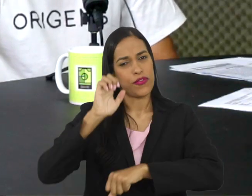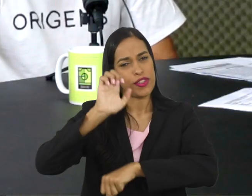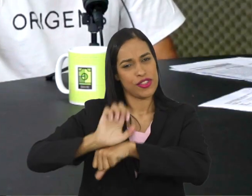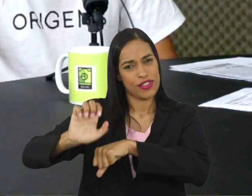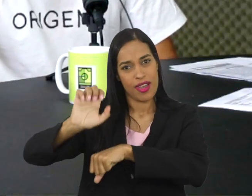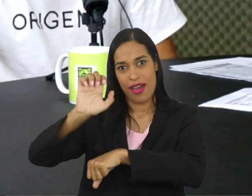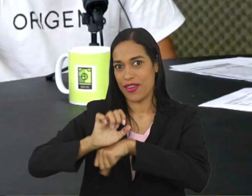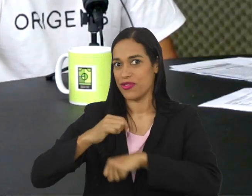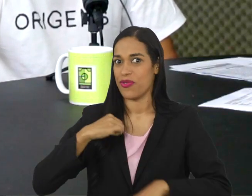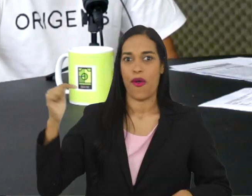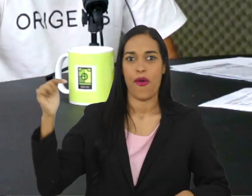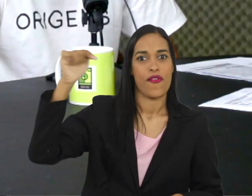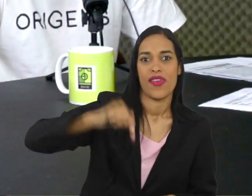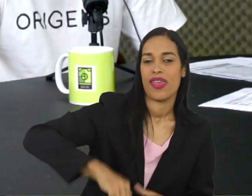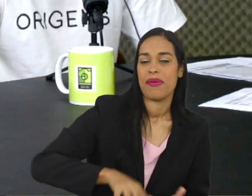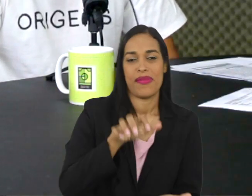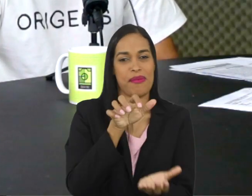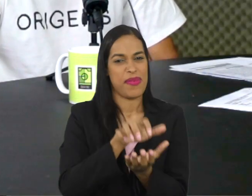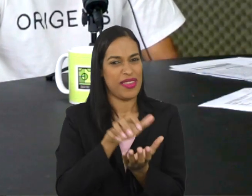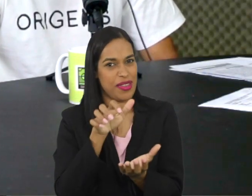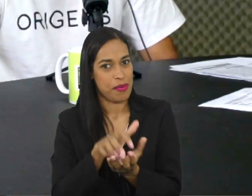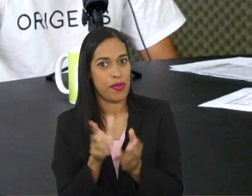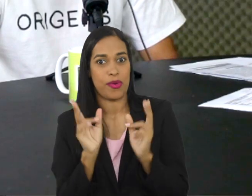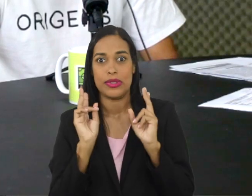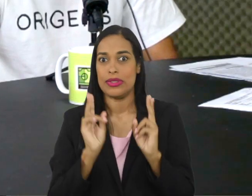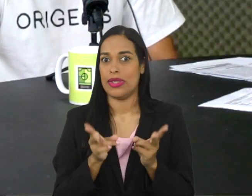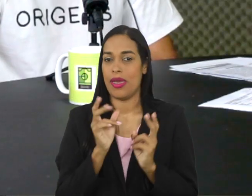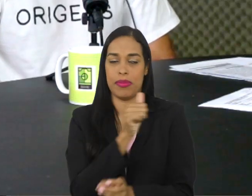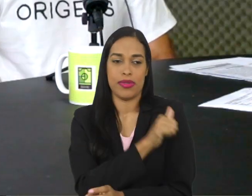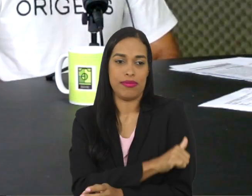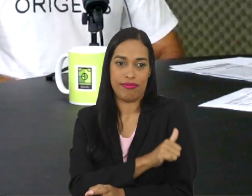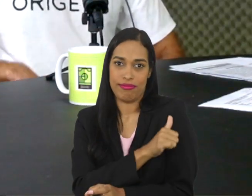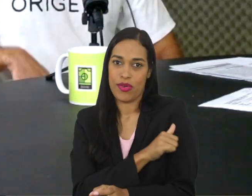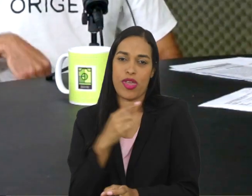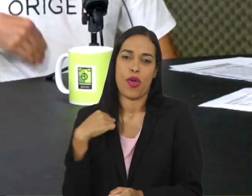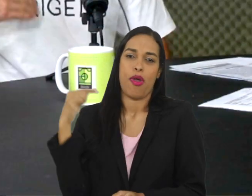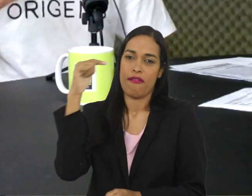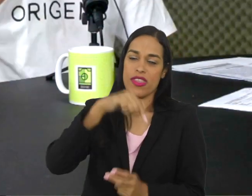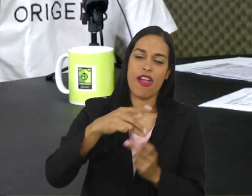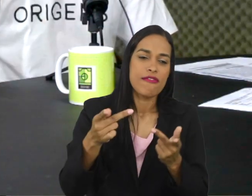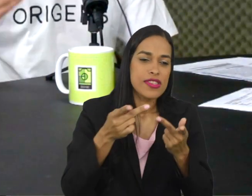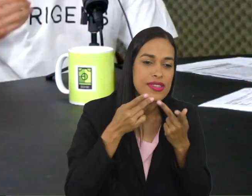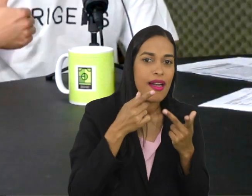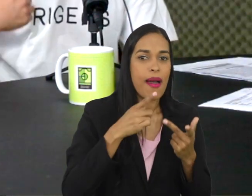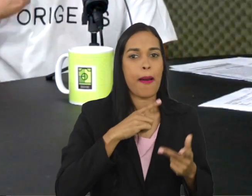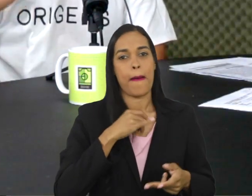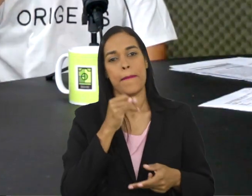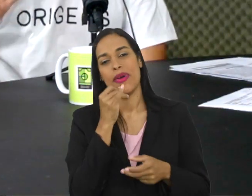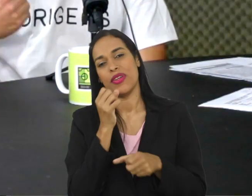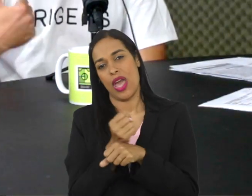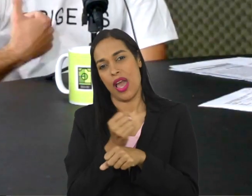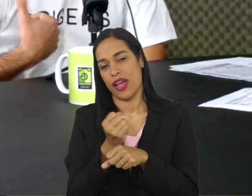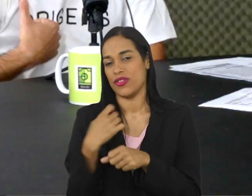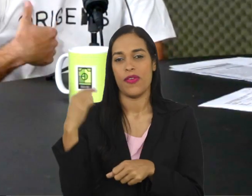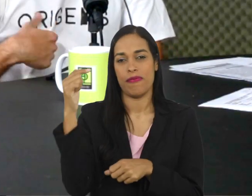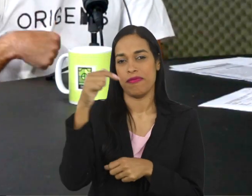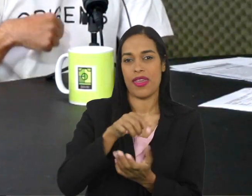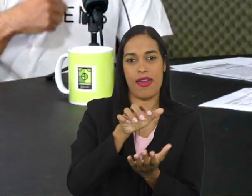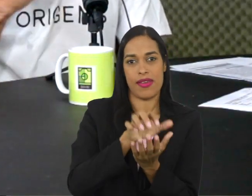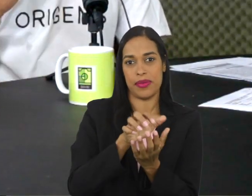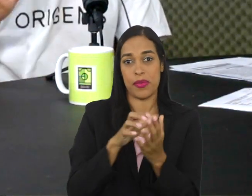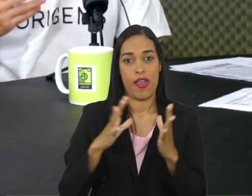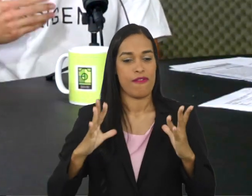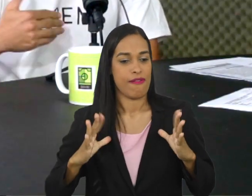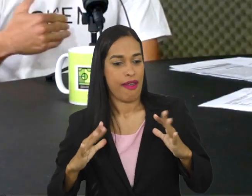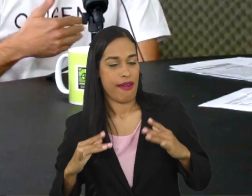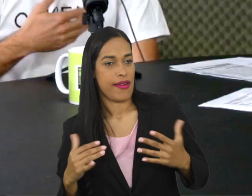vim muitas vezes pra Pernambuco antes de decidir me mudar pra cá. Então passava vários anos, eu vim passar férias aqui,